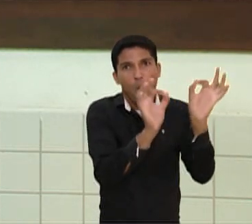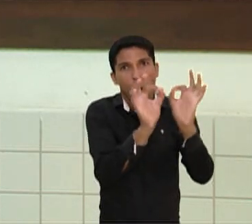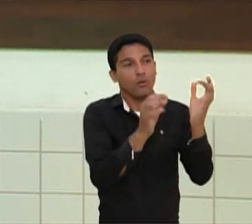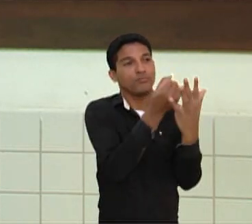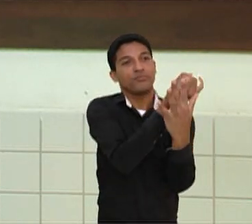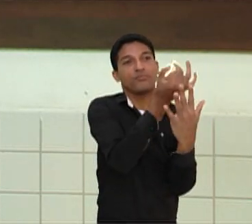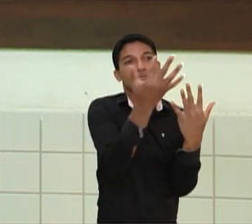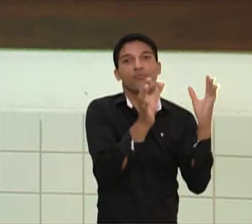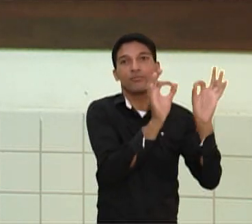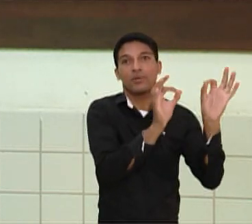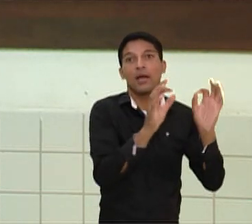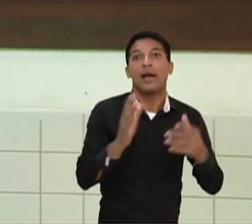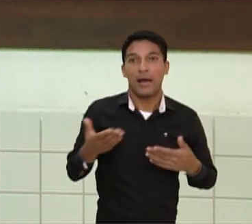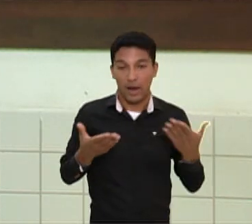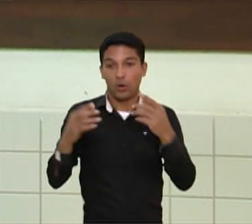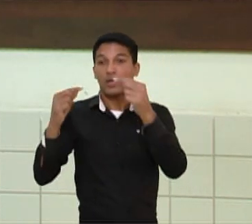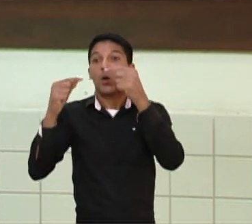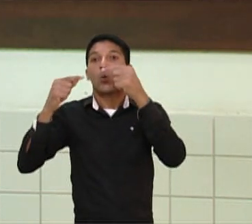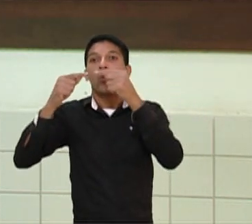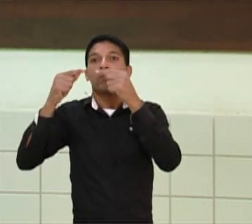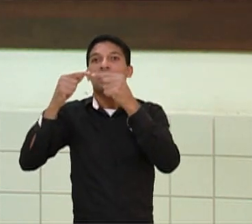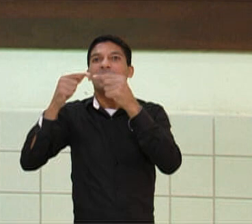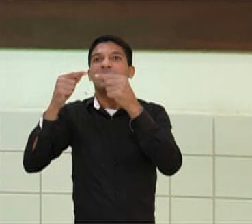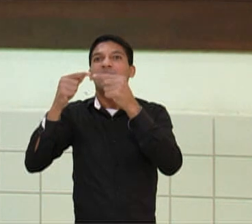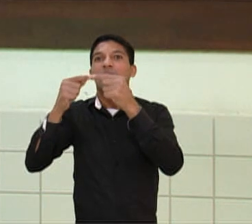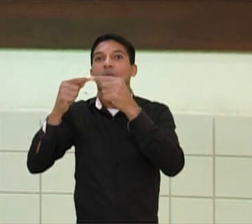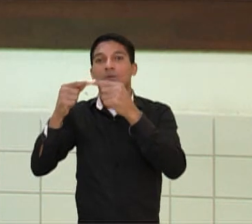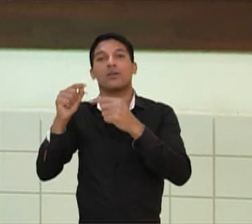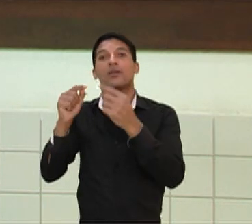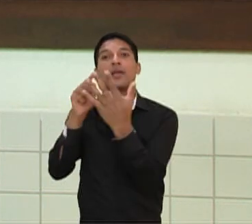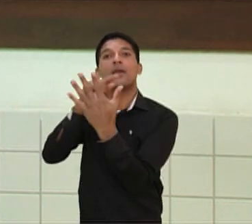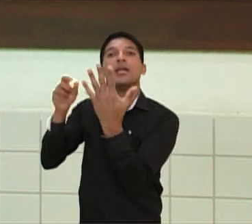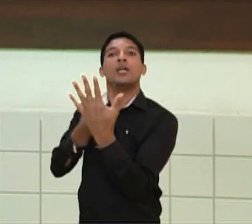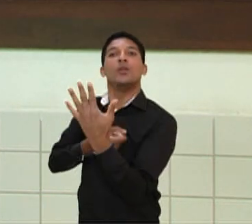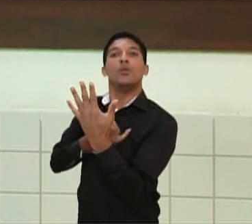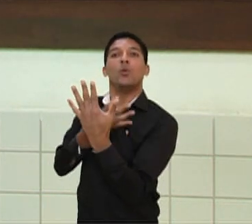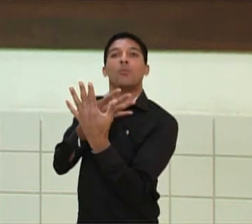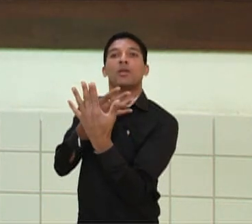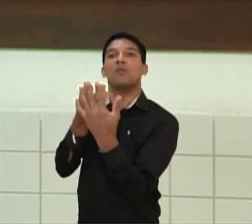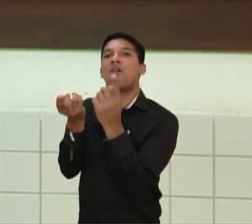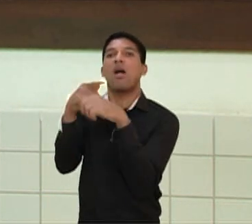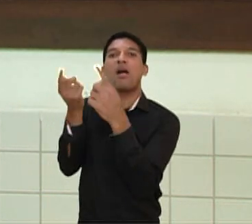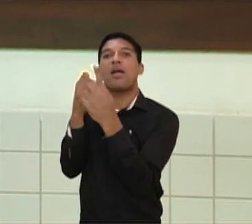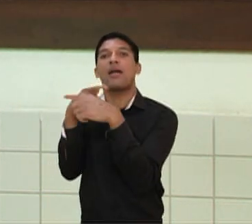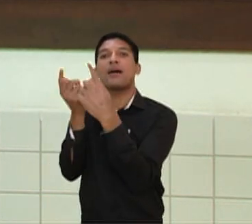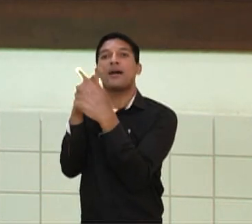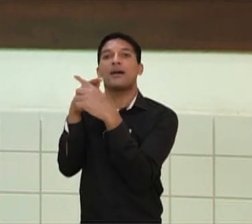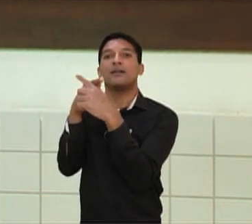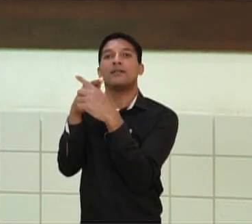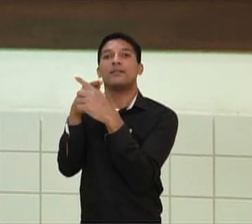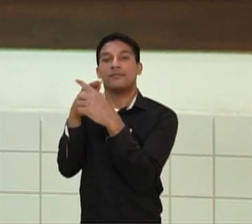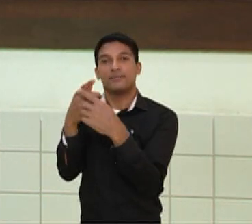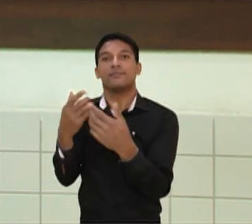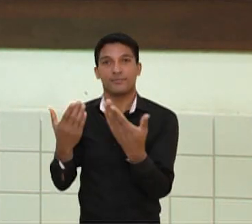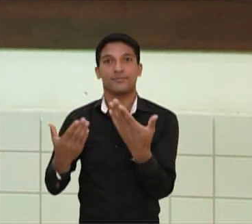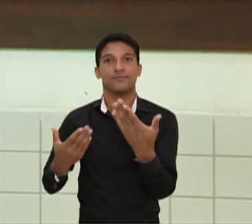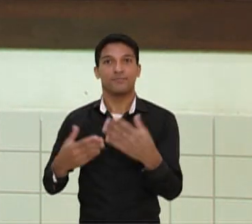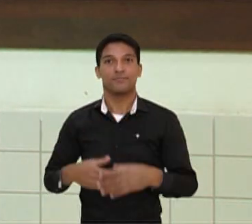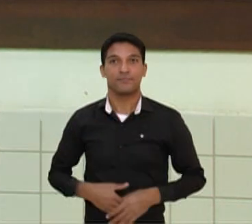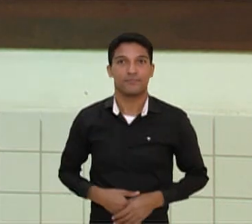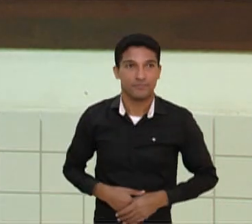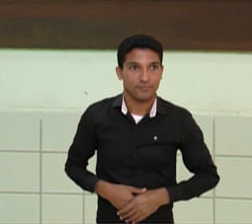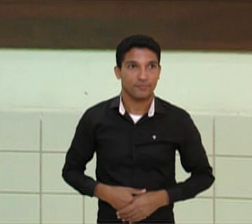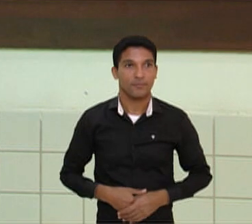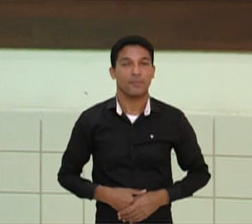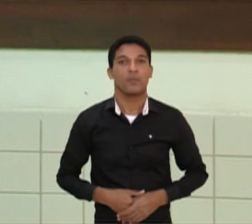tem a mesma ordem são retirados, por isso que vai ter uma quantidade menor de agrupamentos na combinação, certo? Muito bem.